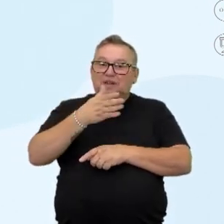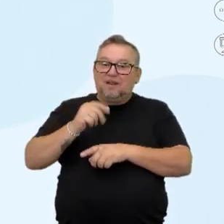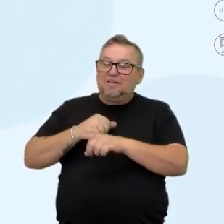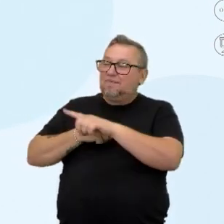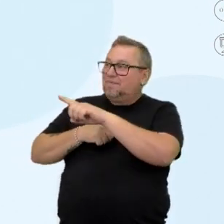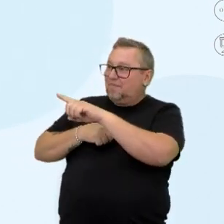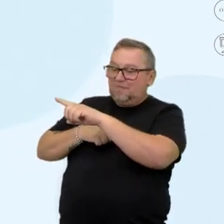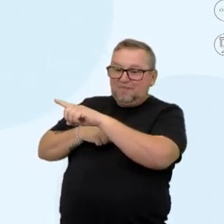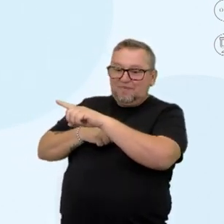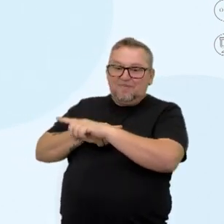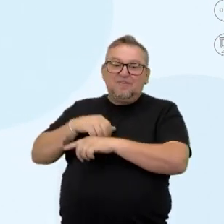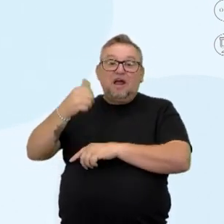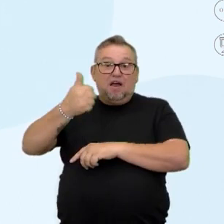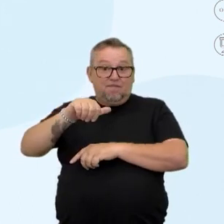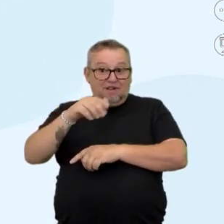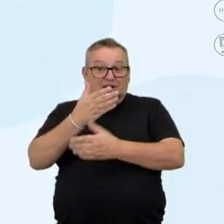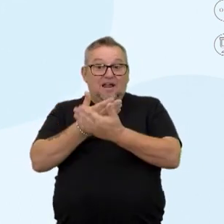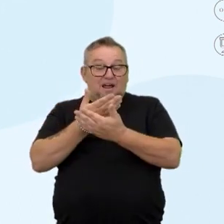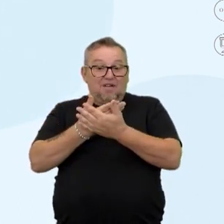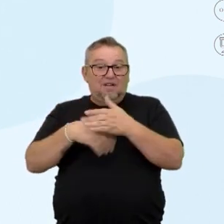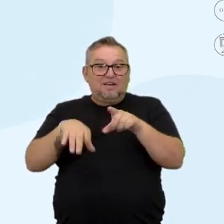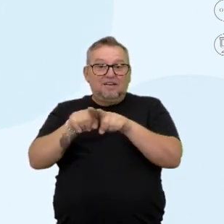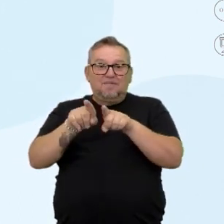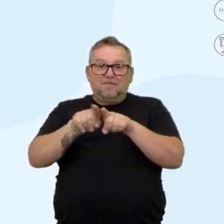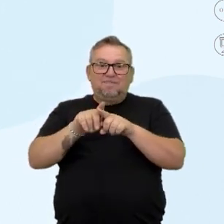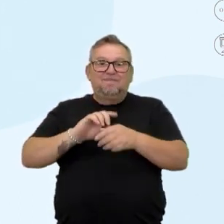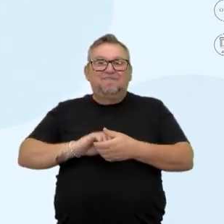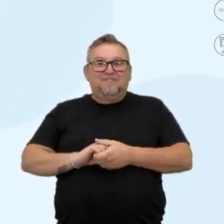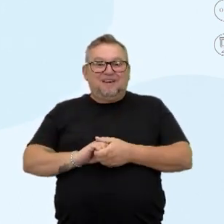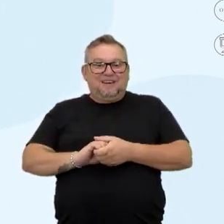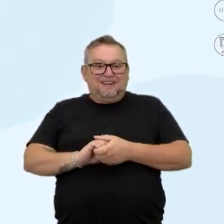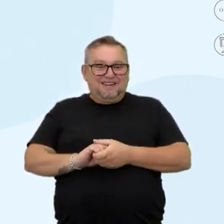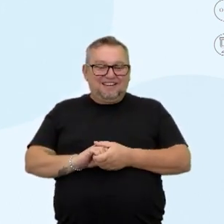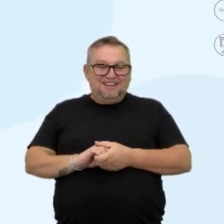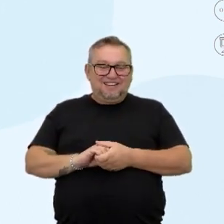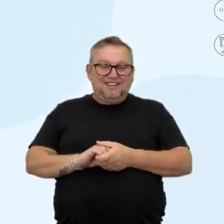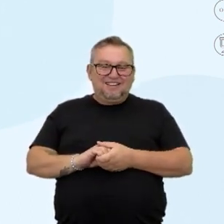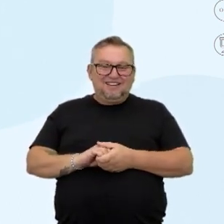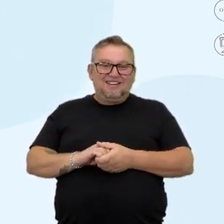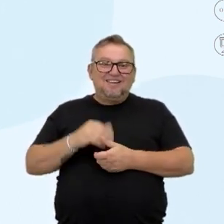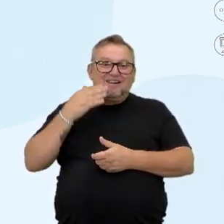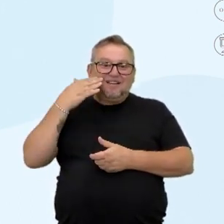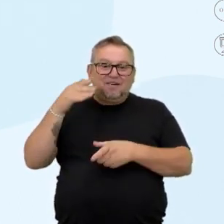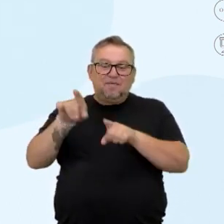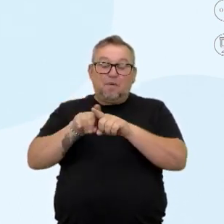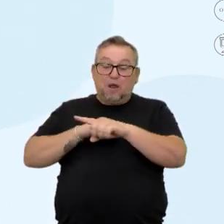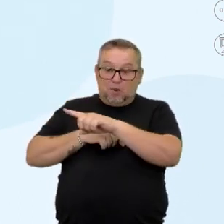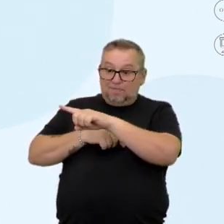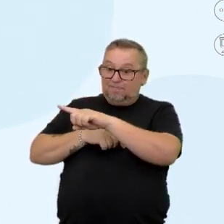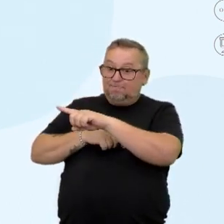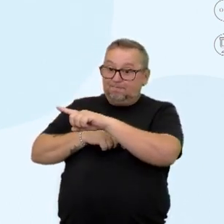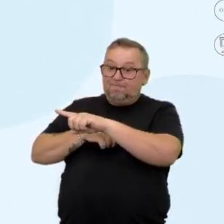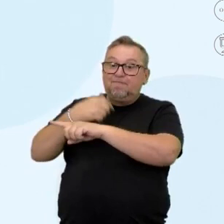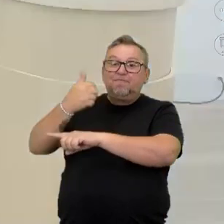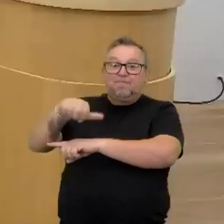e com você também, Osmar, porque você não é moderador, você é um baita professor. Obrigado, muito obrigado. Tony. Nosso diretor está colocando QR Code